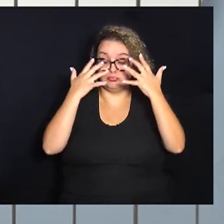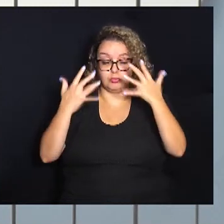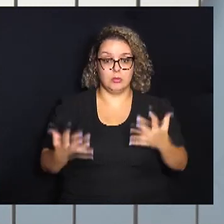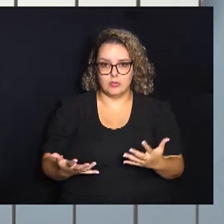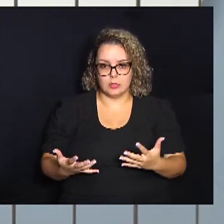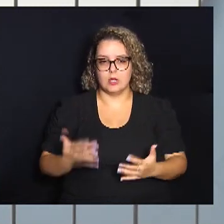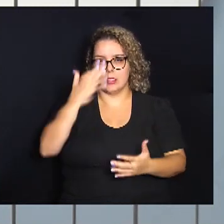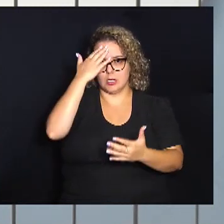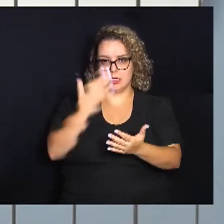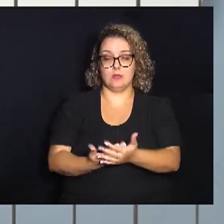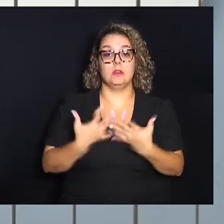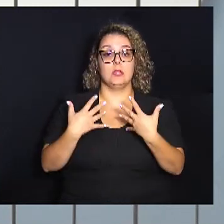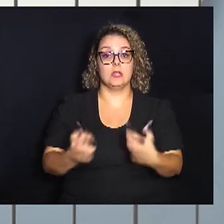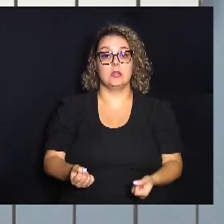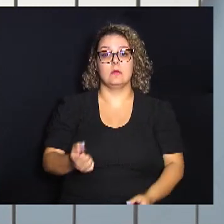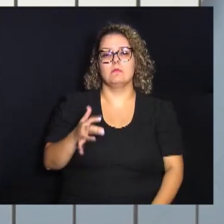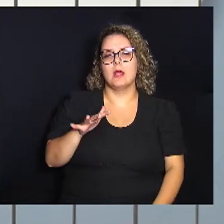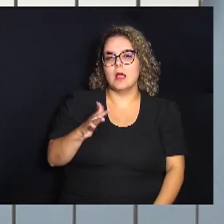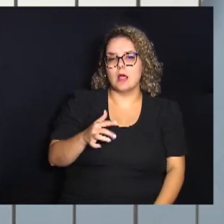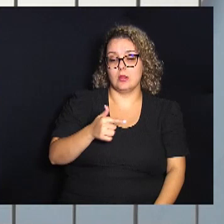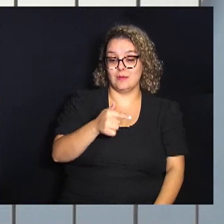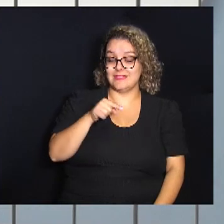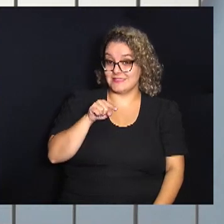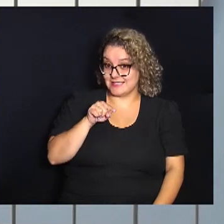recebemos aproximadamente